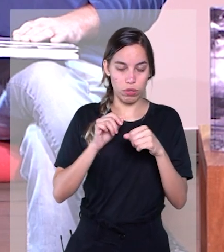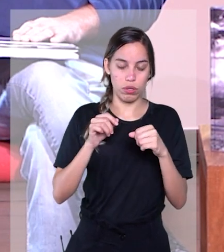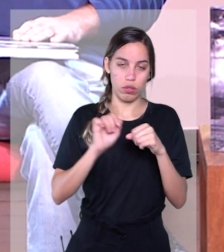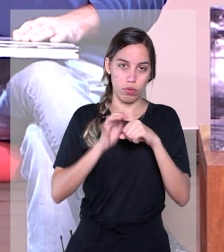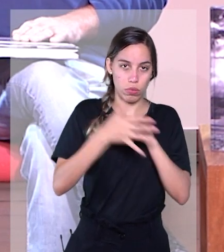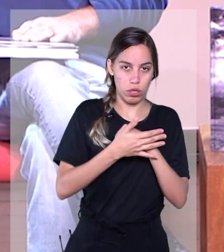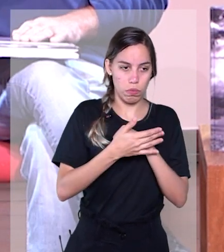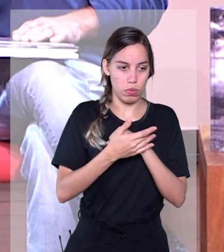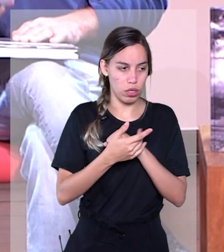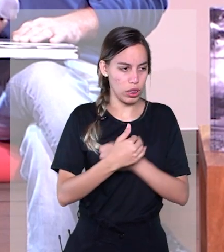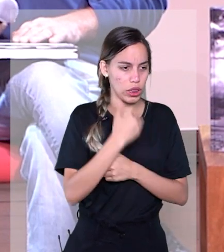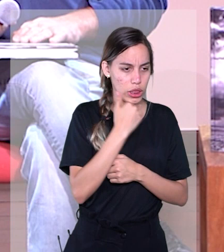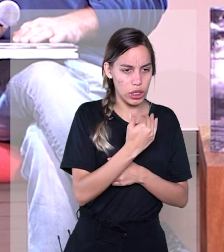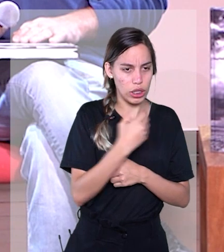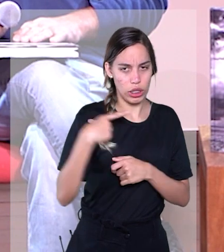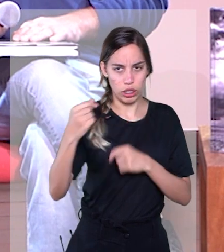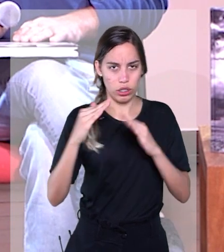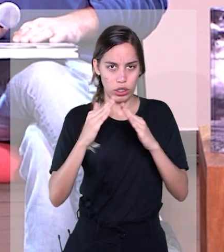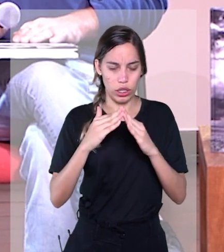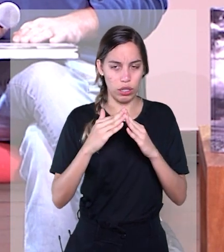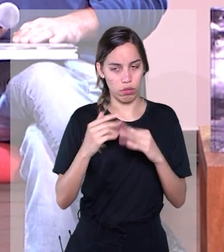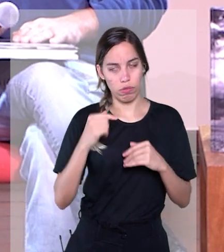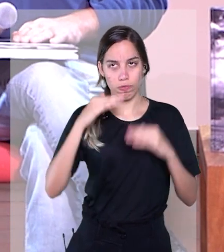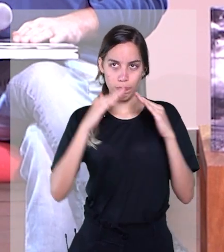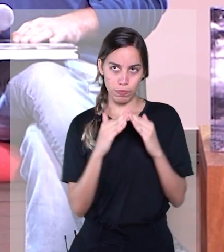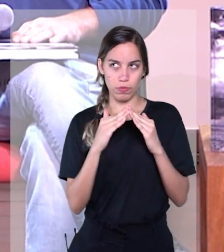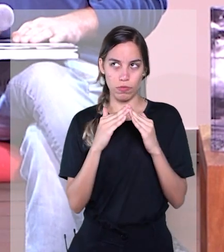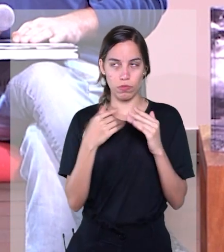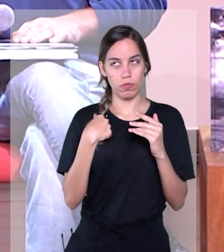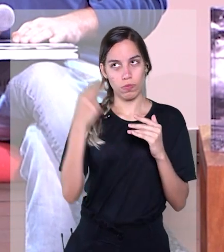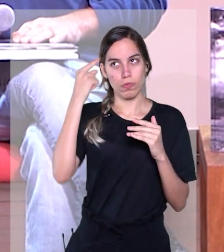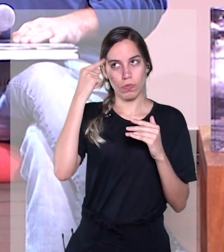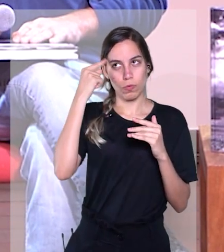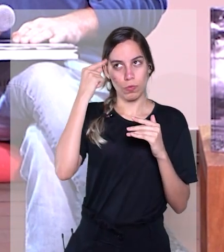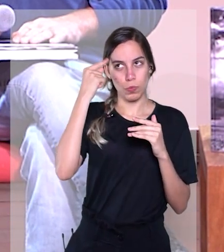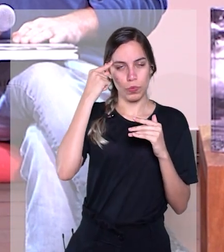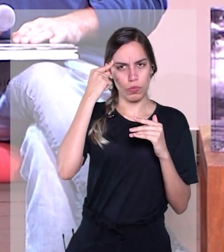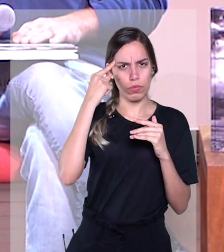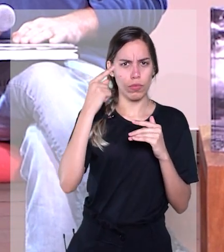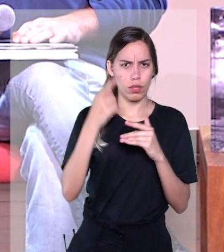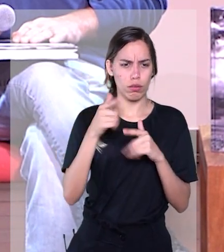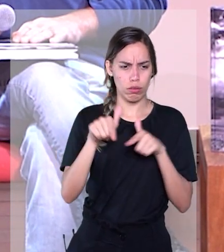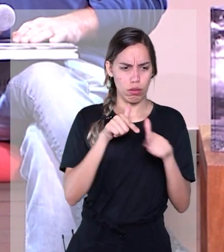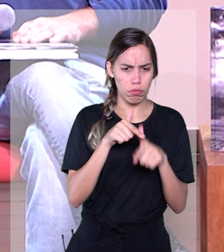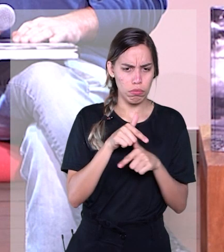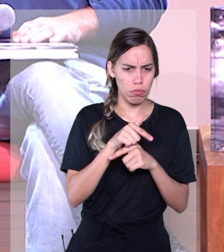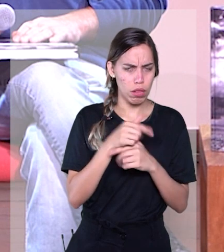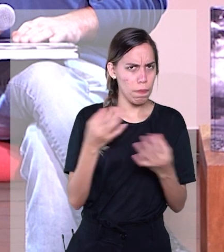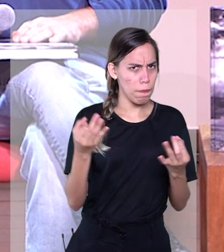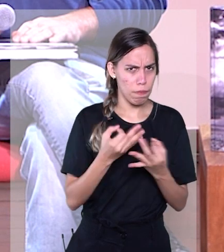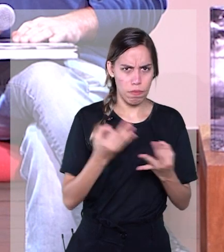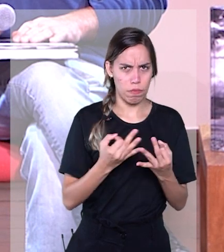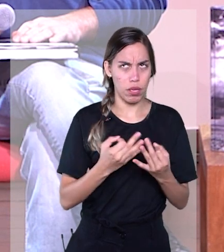o confinamento, sair, né? Confinamento total. Então, para mim, caiu o projeto, foi perfeito, né? Um projeto dos deuses, assim,